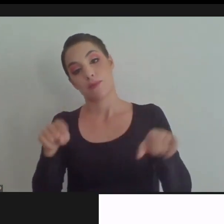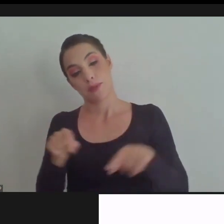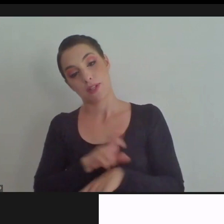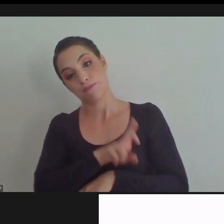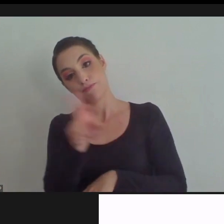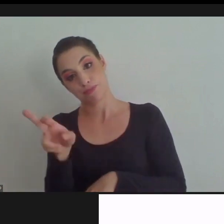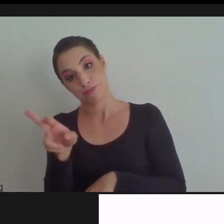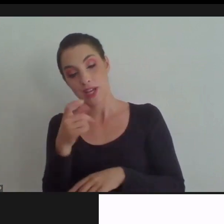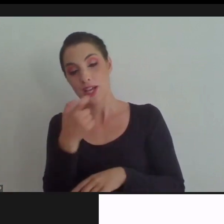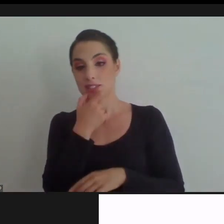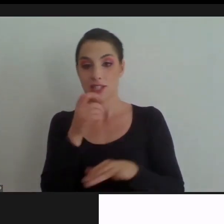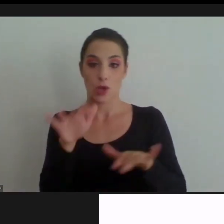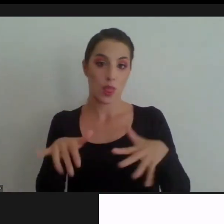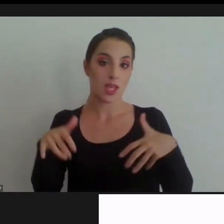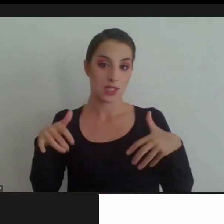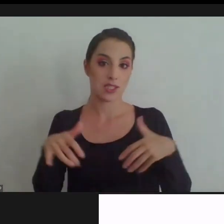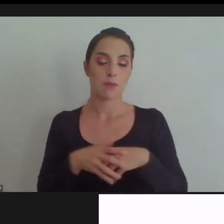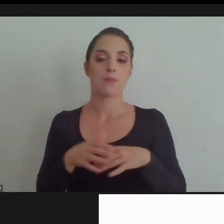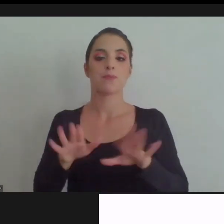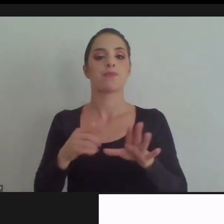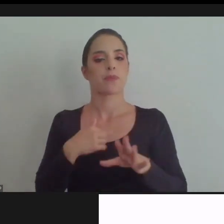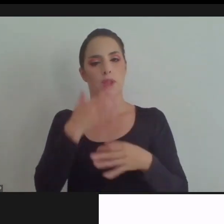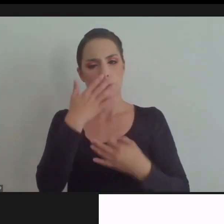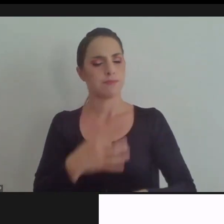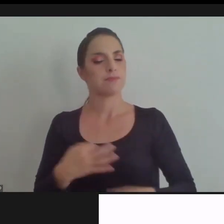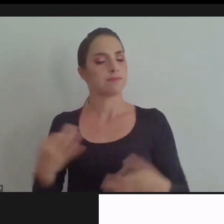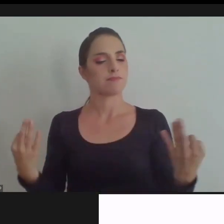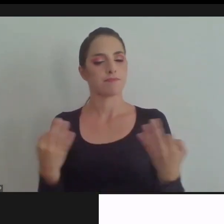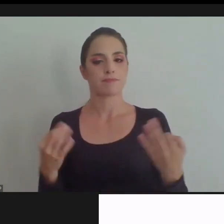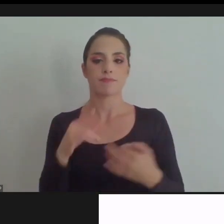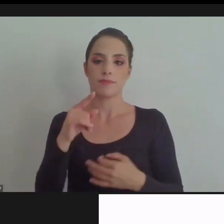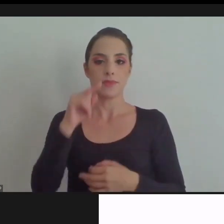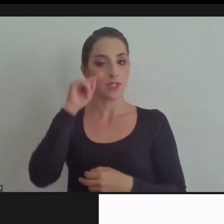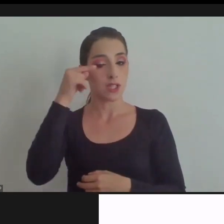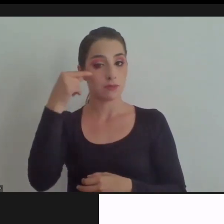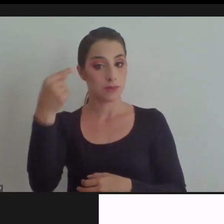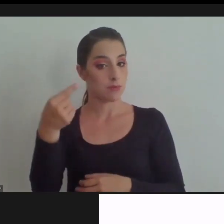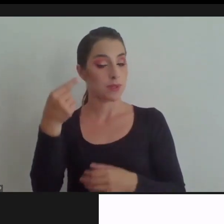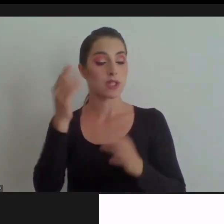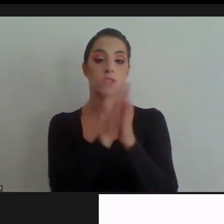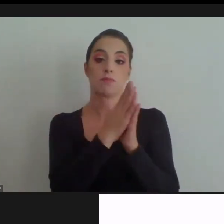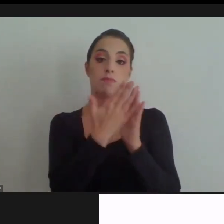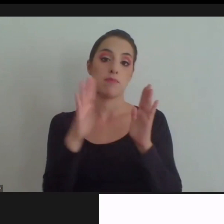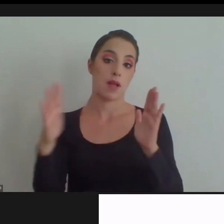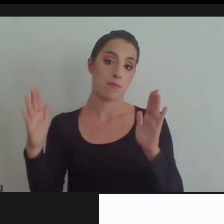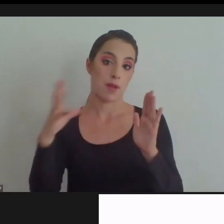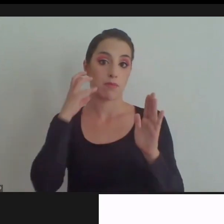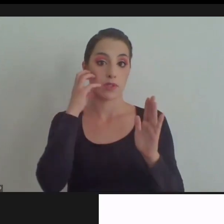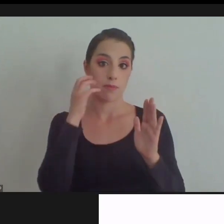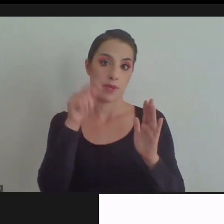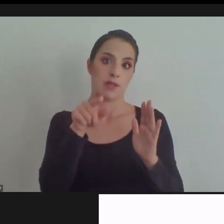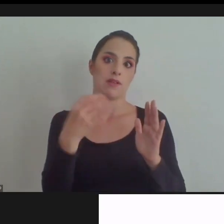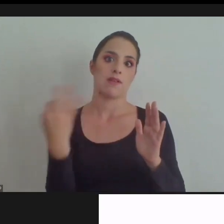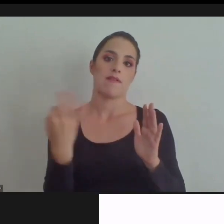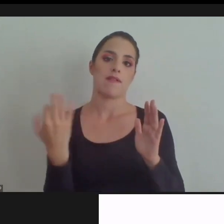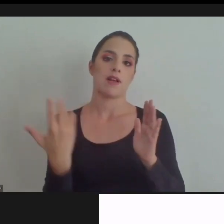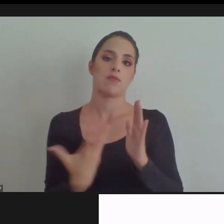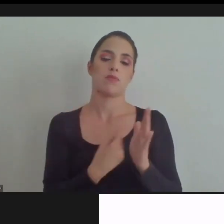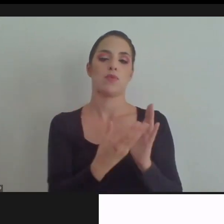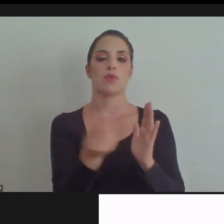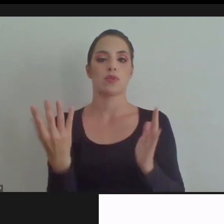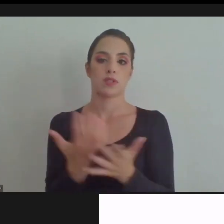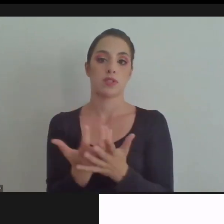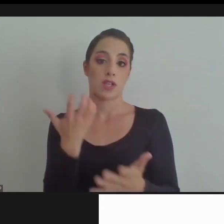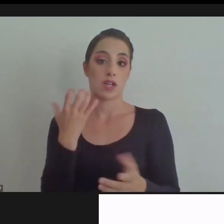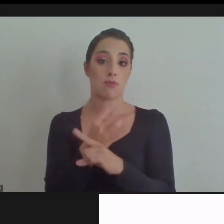Sim, mas eu acredito que este serviço, especialmente para a geografia de Moçambique, seja de facto muito importante, porque é um